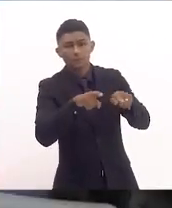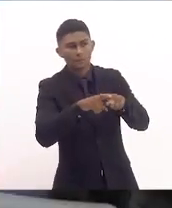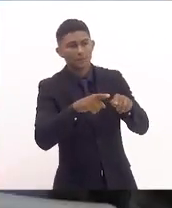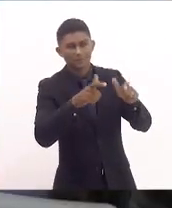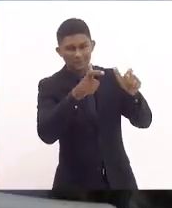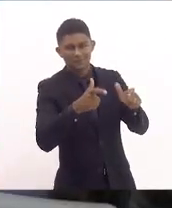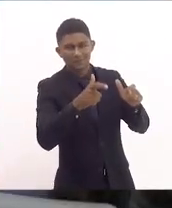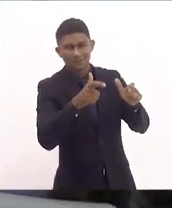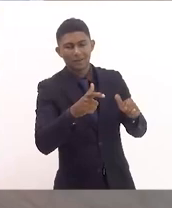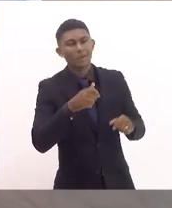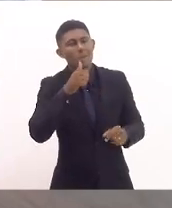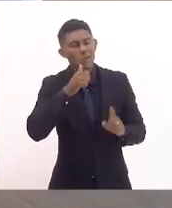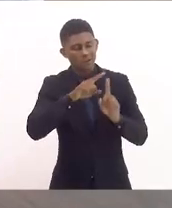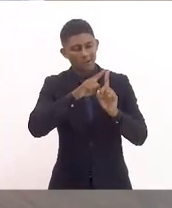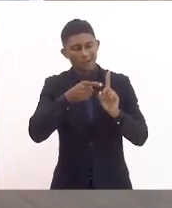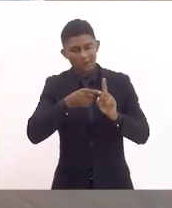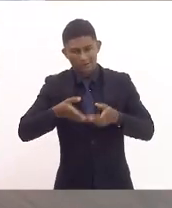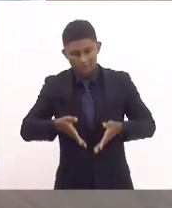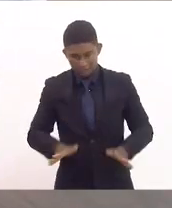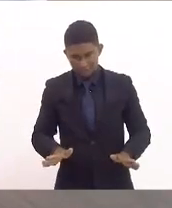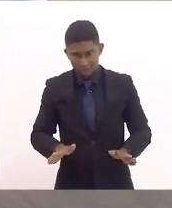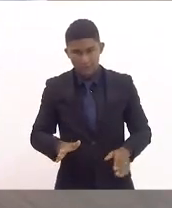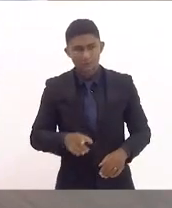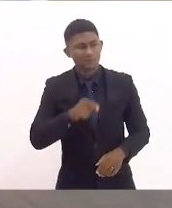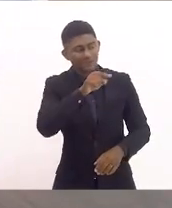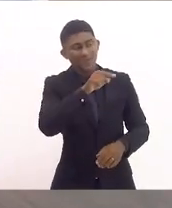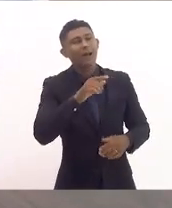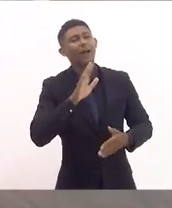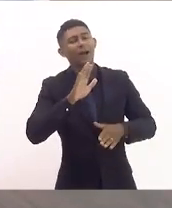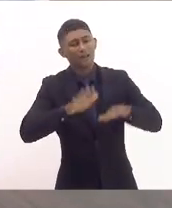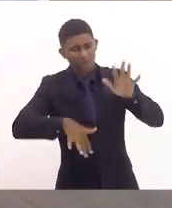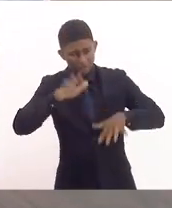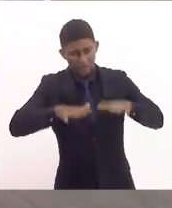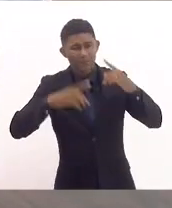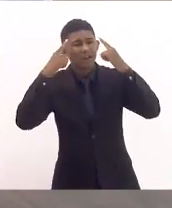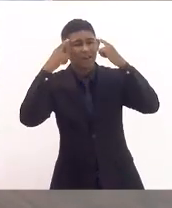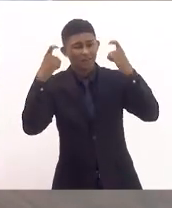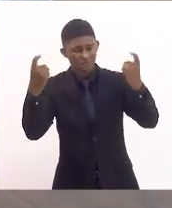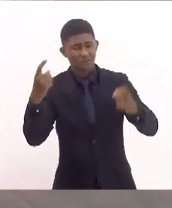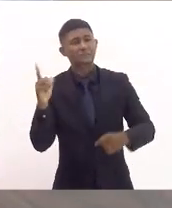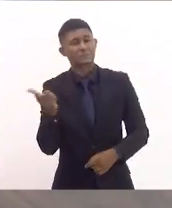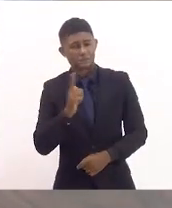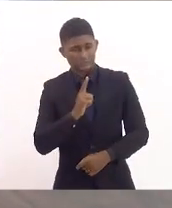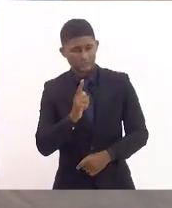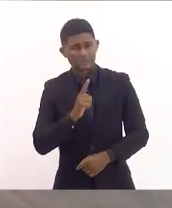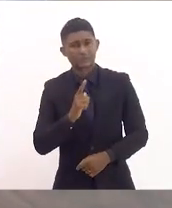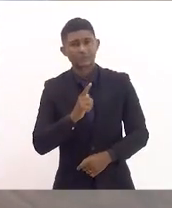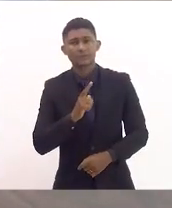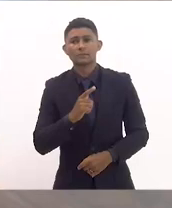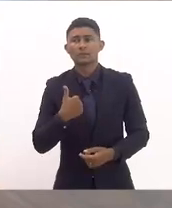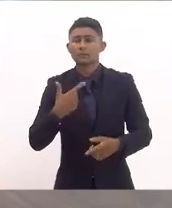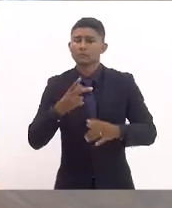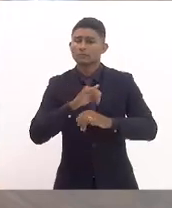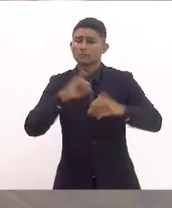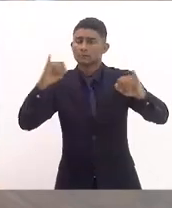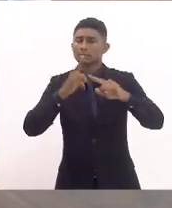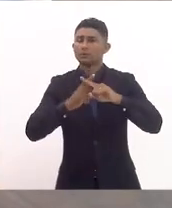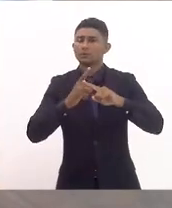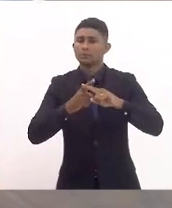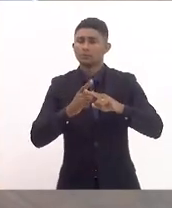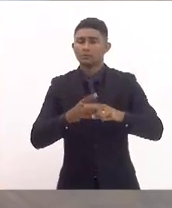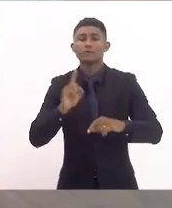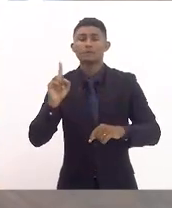EA violência obstétrica Presidente é uma questão muito grave eu sou uma atenção no presidente André Ceciliano porque nós temos